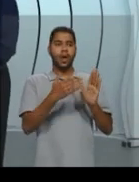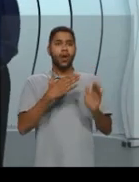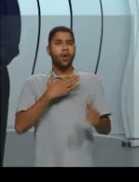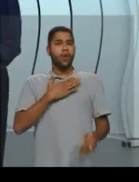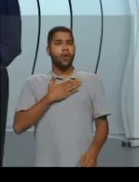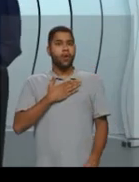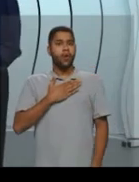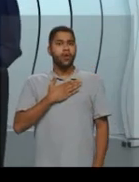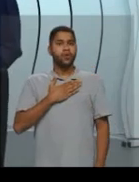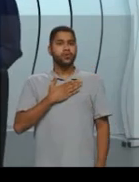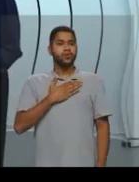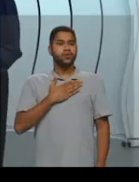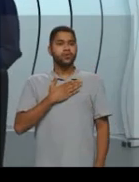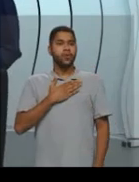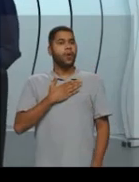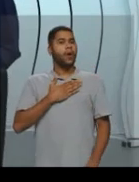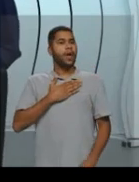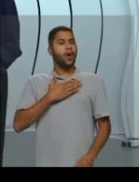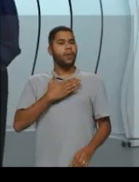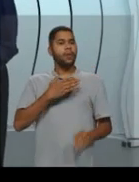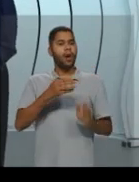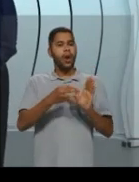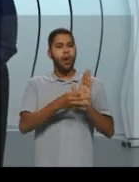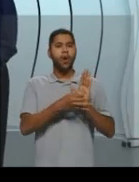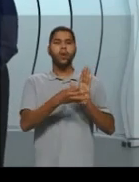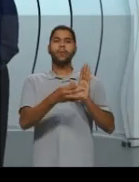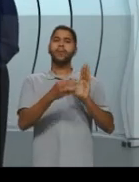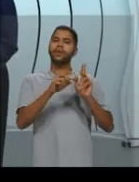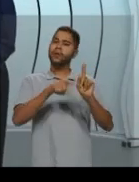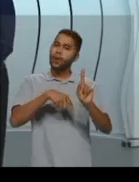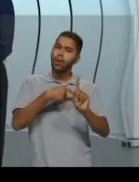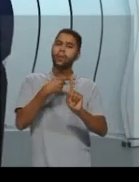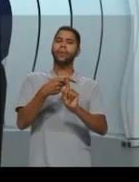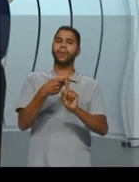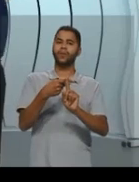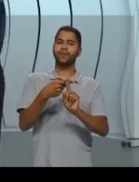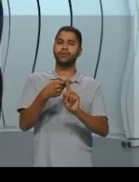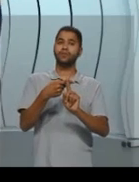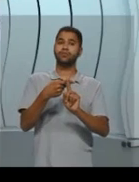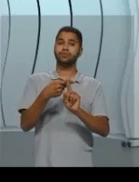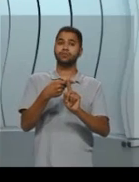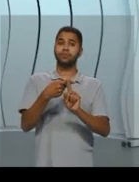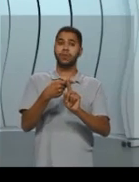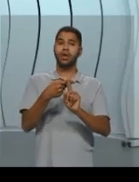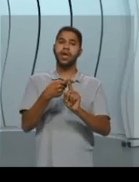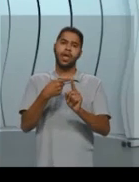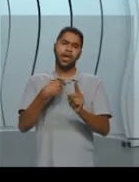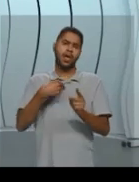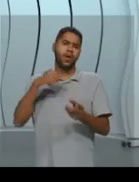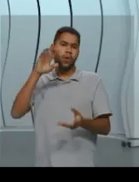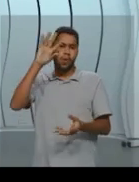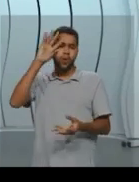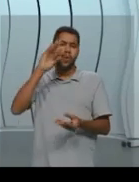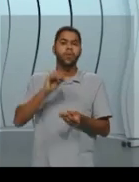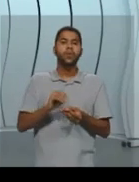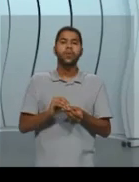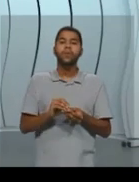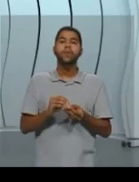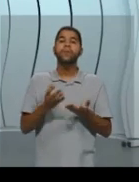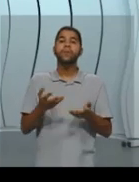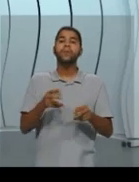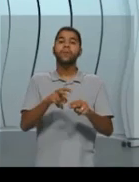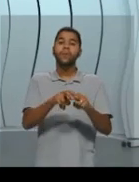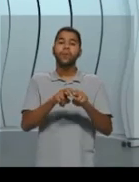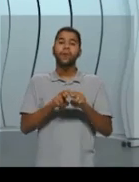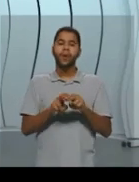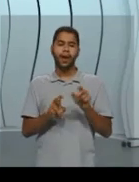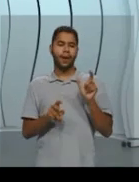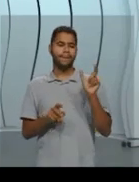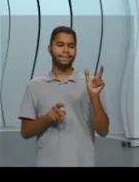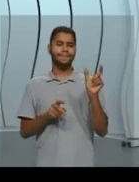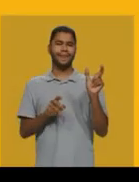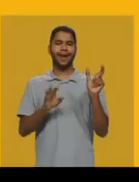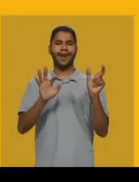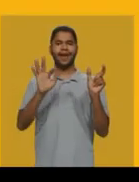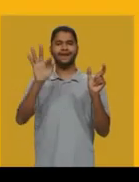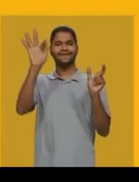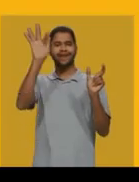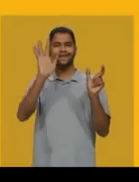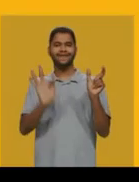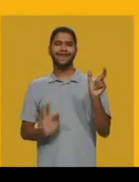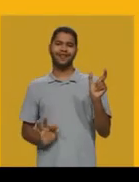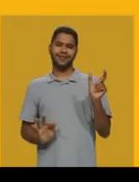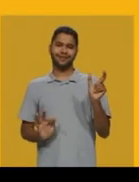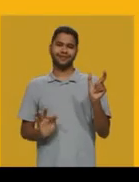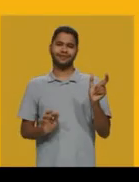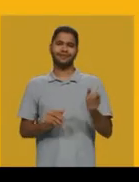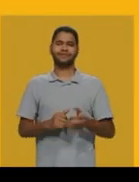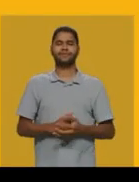uma opinião positiva. E isso eu fiz uma dedução através da palavra felizmente.